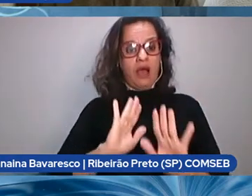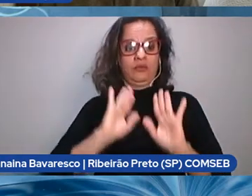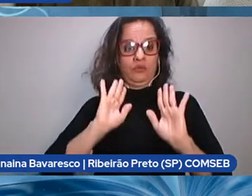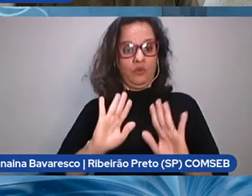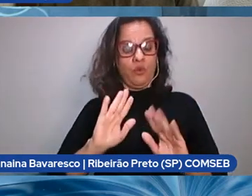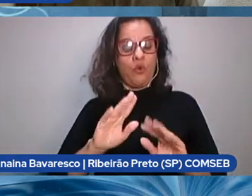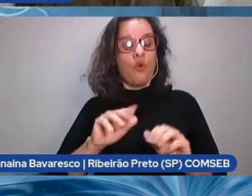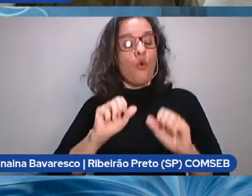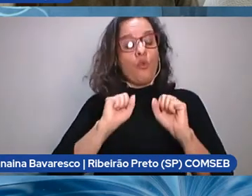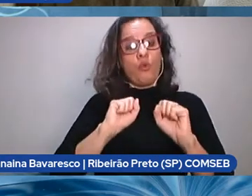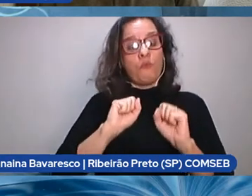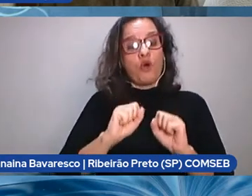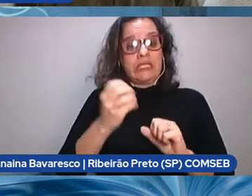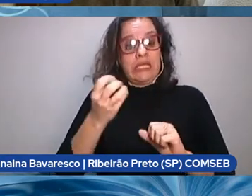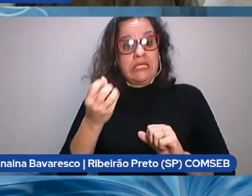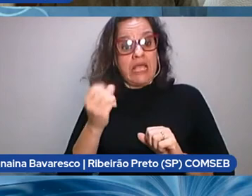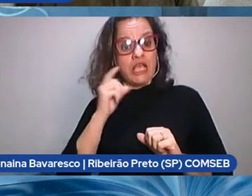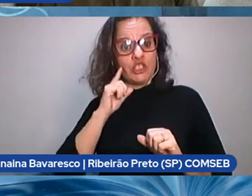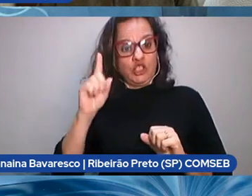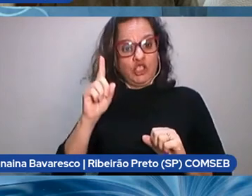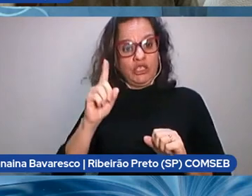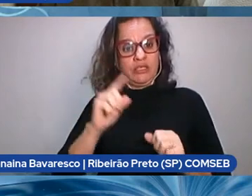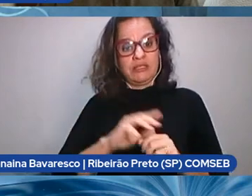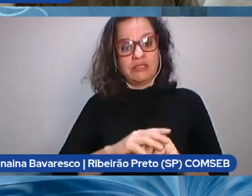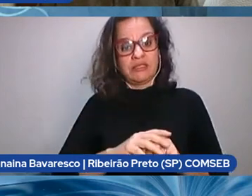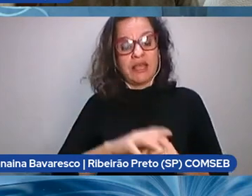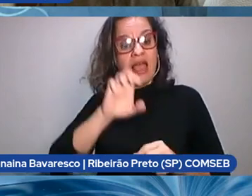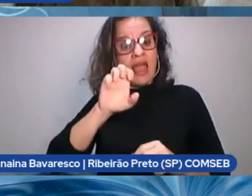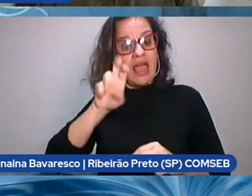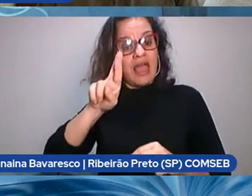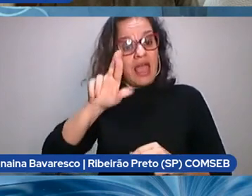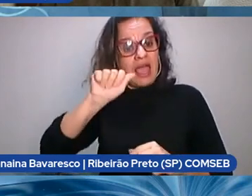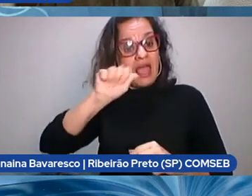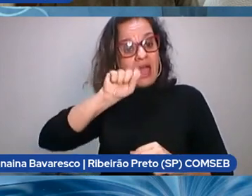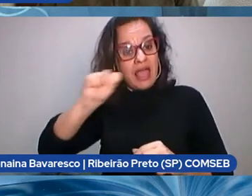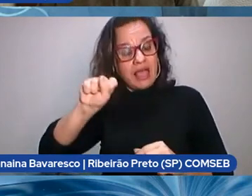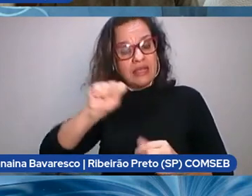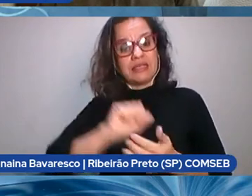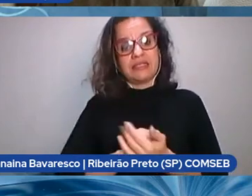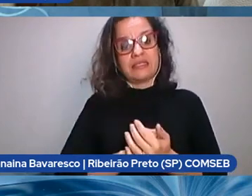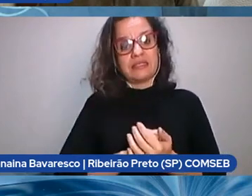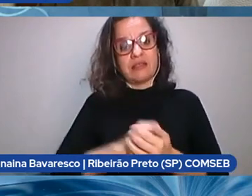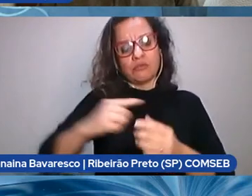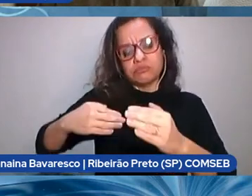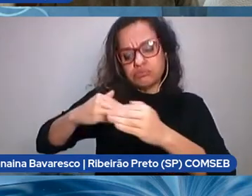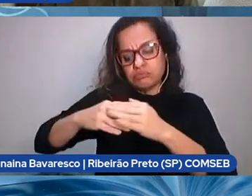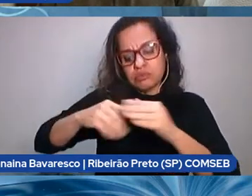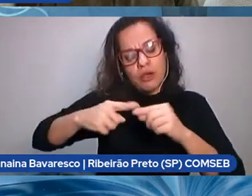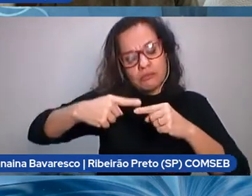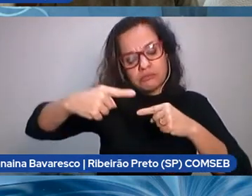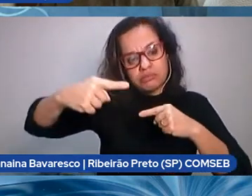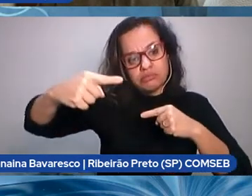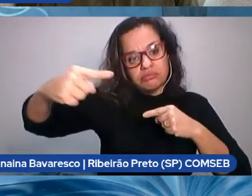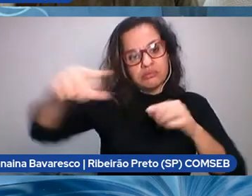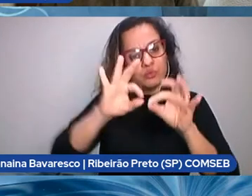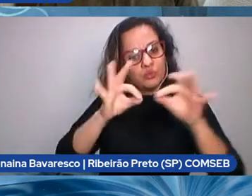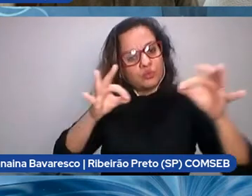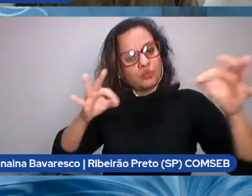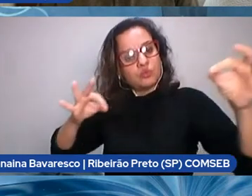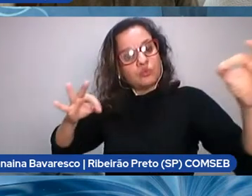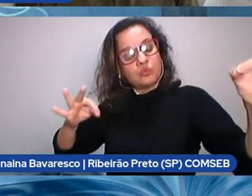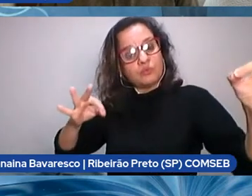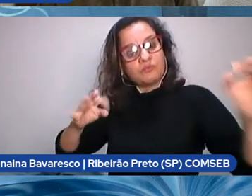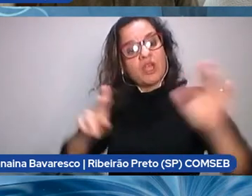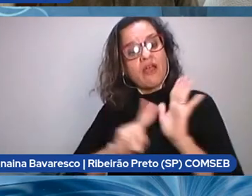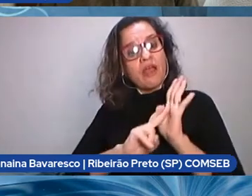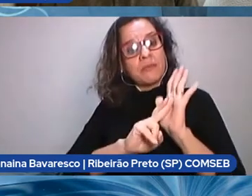6 dias, tem que ser eras, não é? Um período imenso representado por um dia.